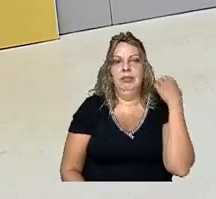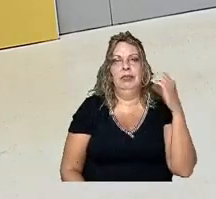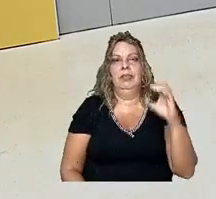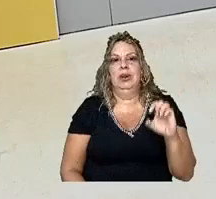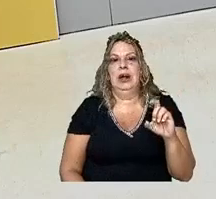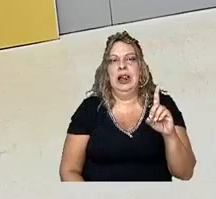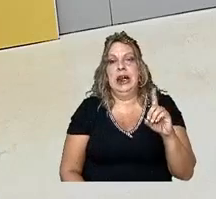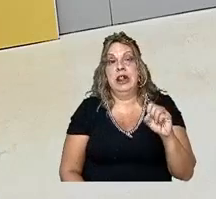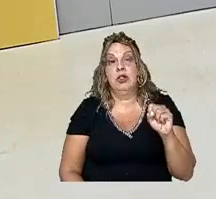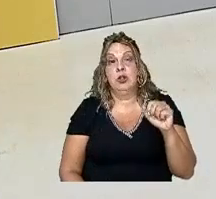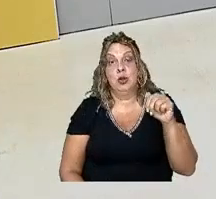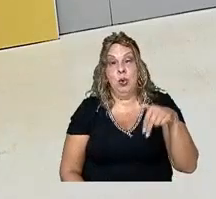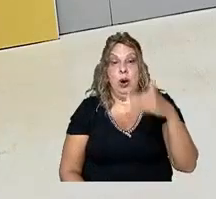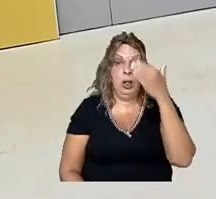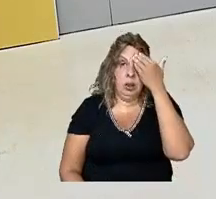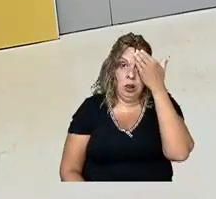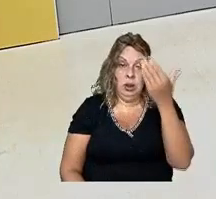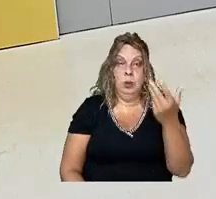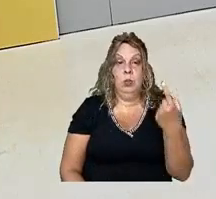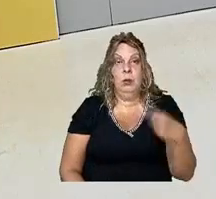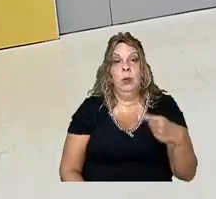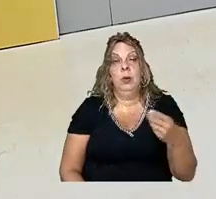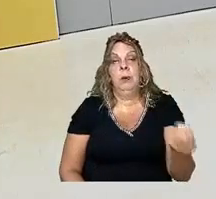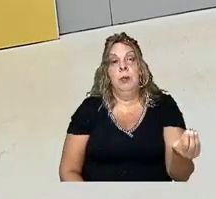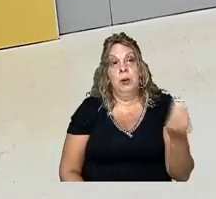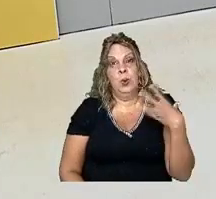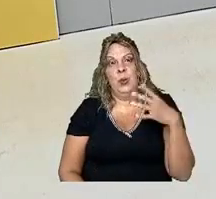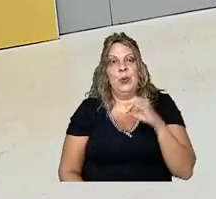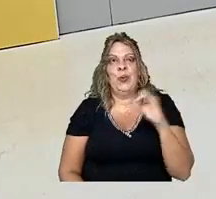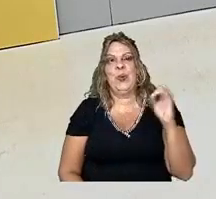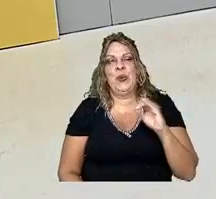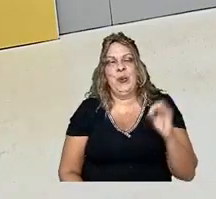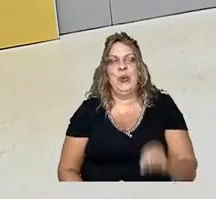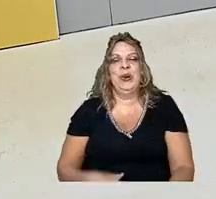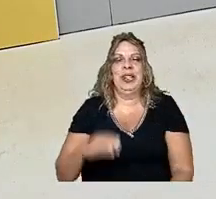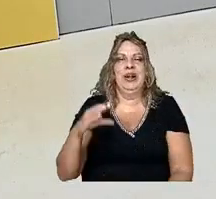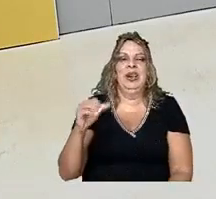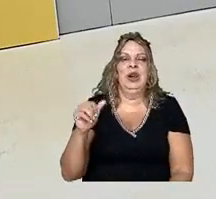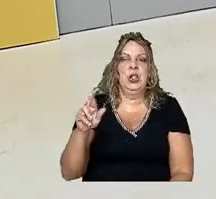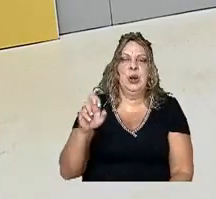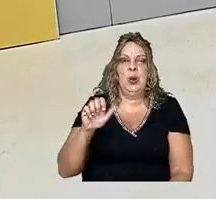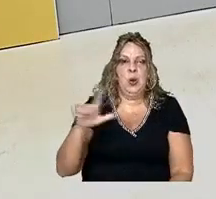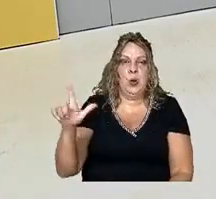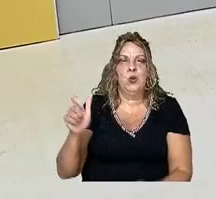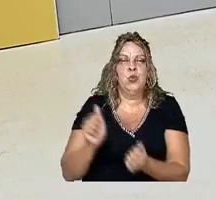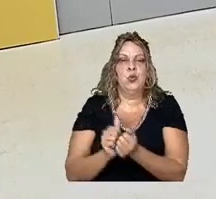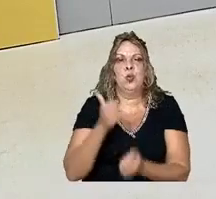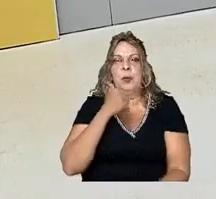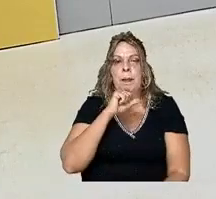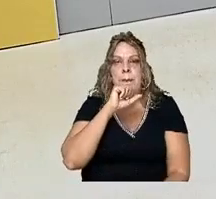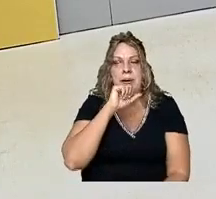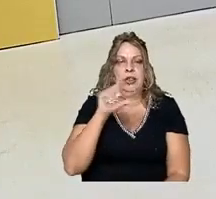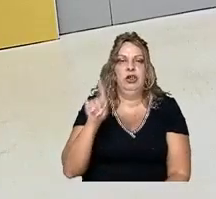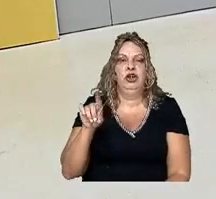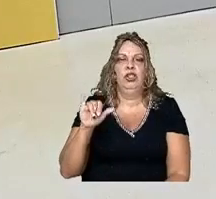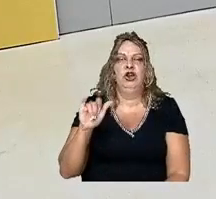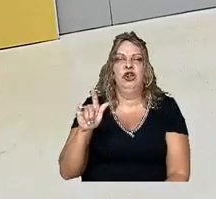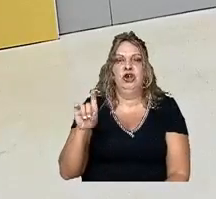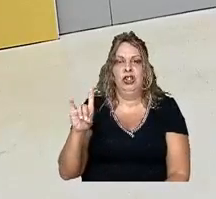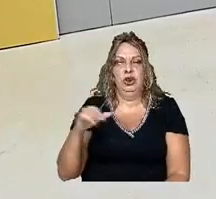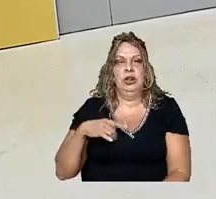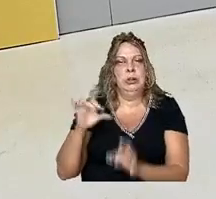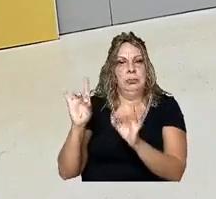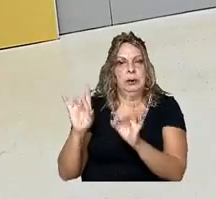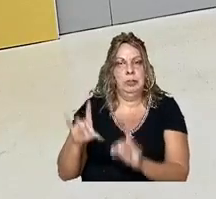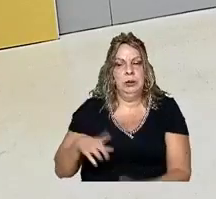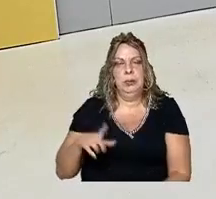gente mandou um alô. A Cauane, lá do povoado Caroba, estamos ligadinhos. Ela e a mãe Didi. Vocês são muito